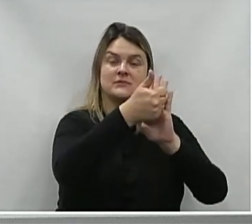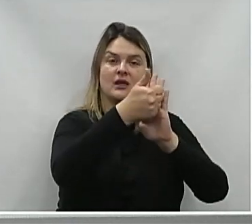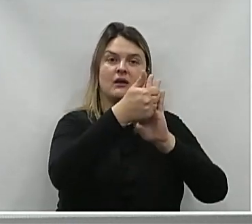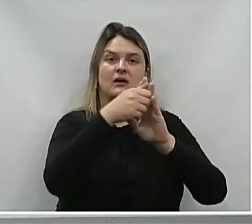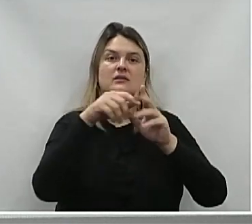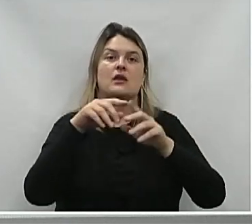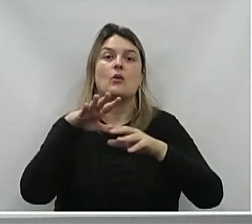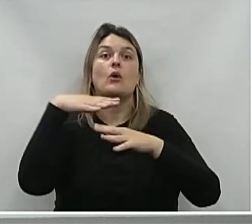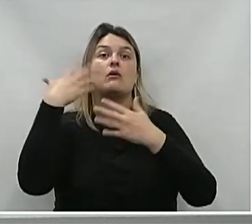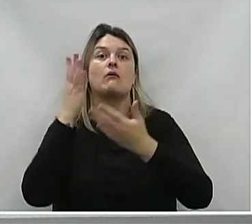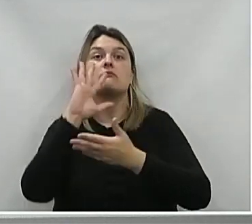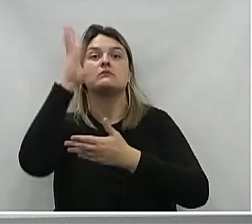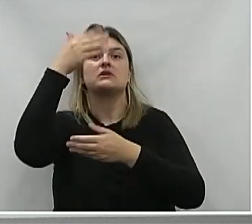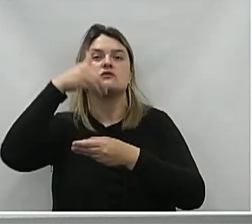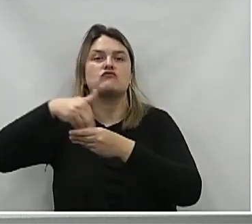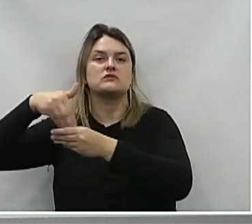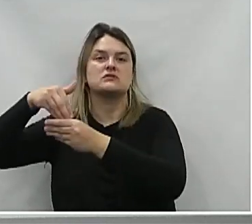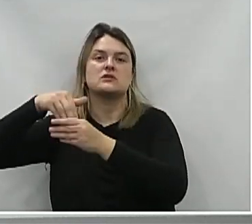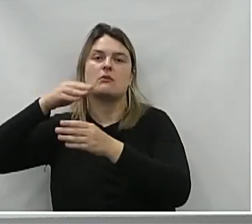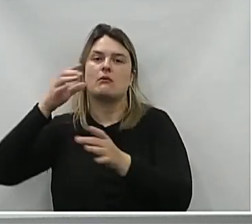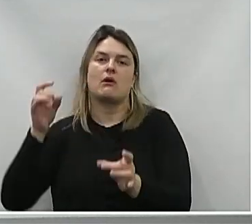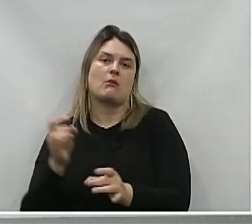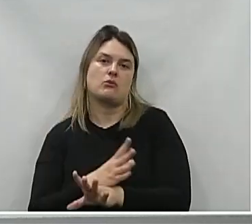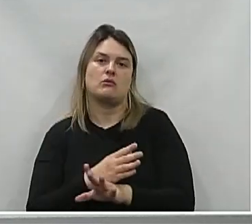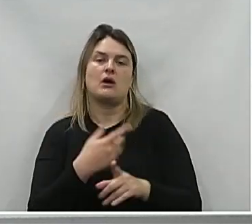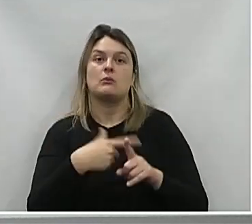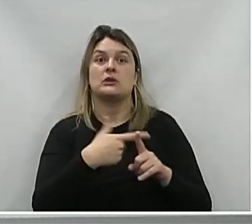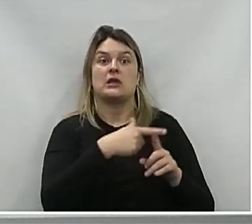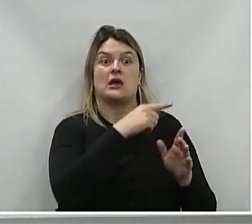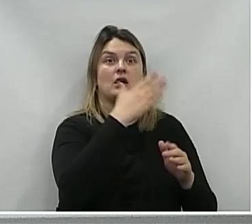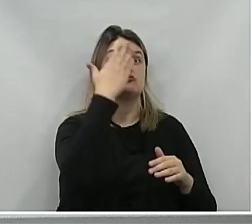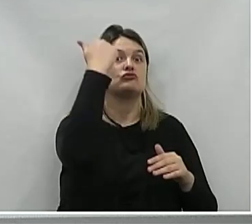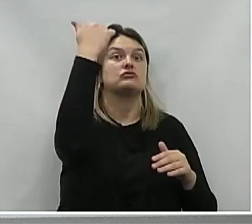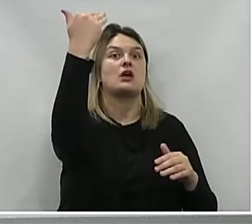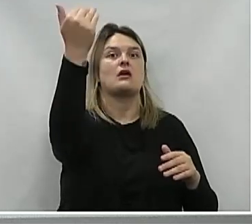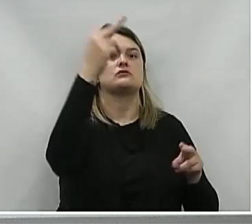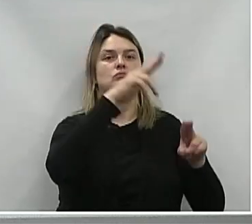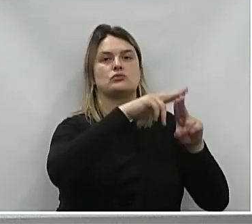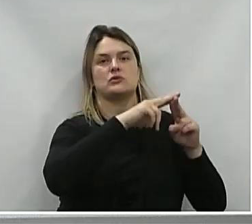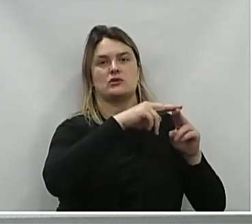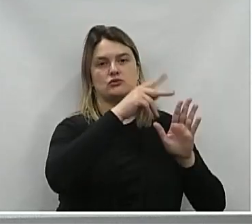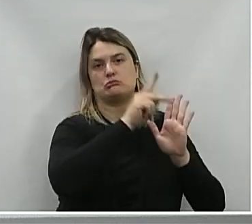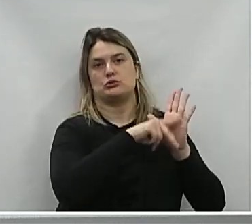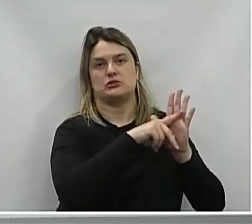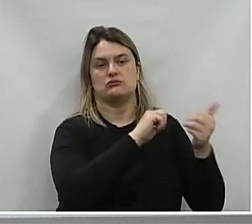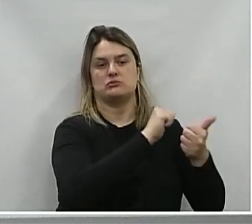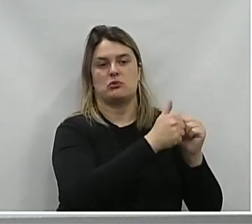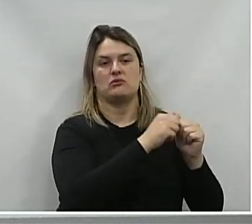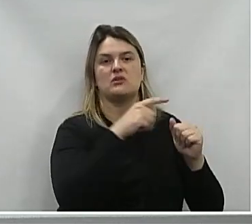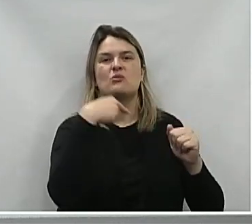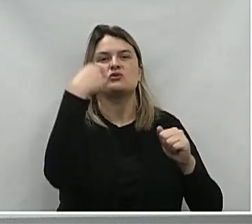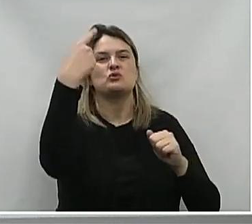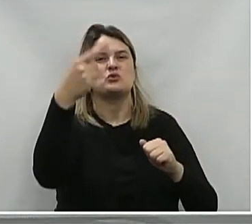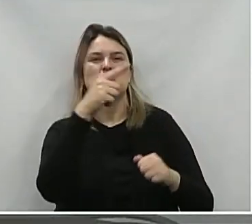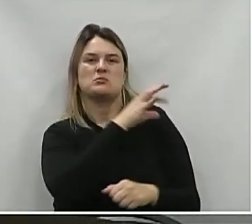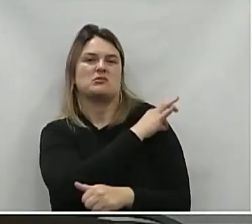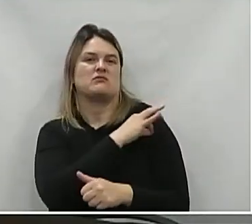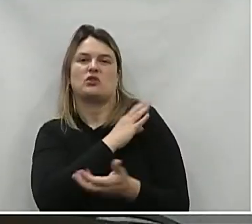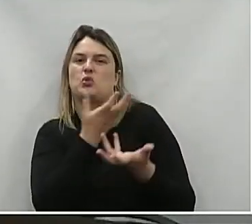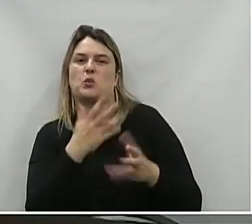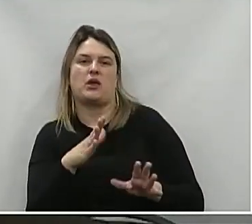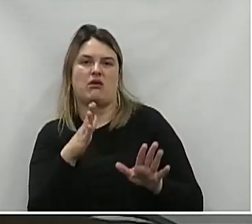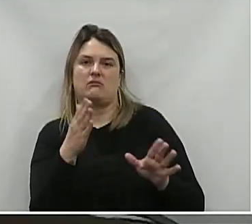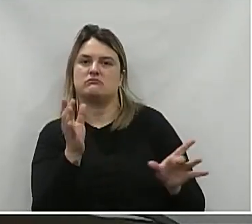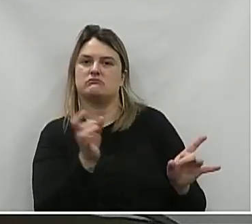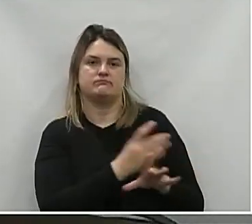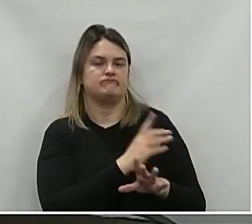de ideologias diferentes, porque alguém fez sucesso numa administração com determinada situação, a seguinte sufoca. Isso não